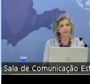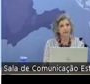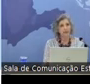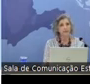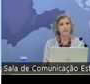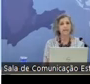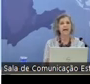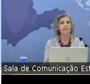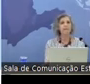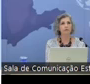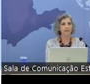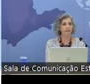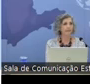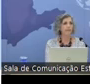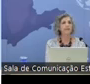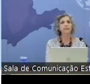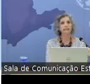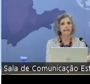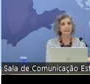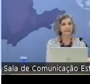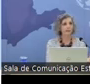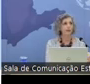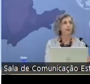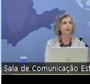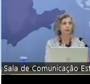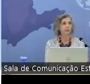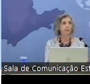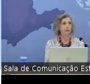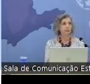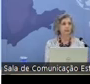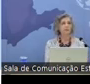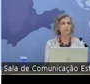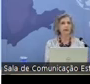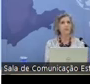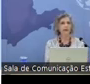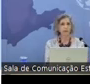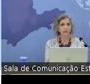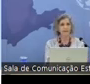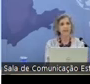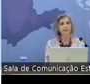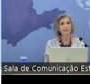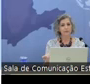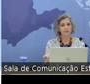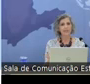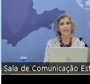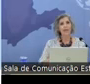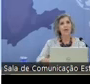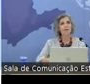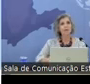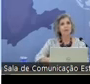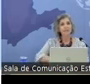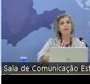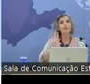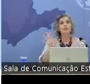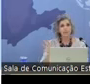para essa gestantes E aí amigo vai entrar depois nesse detalhamento do sim que gestante para falar um pouquinho mais sobre isso daqui